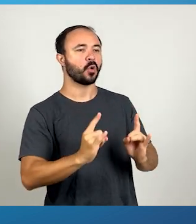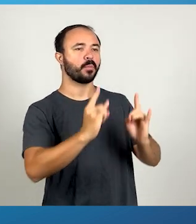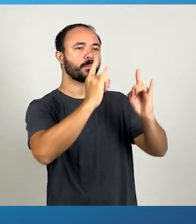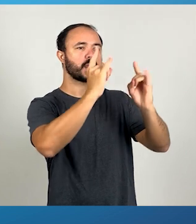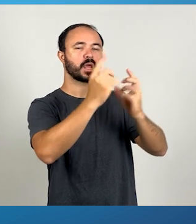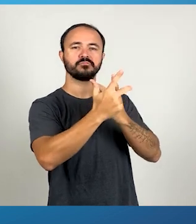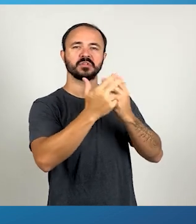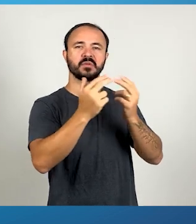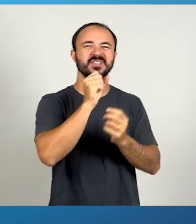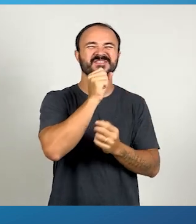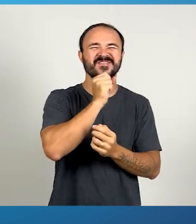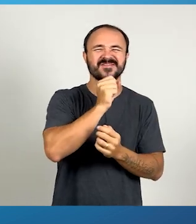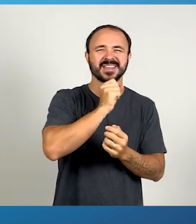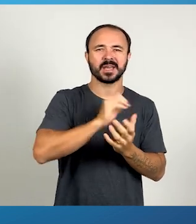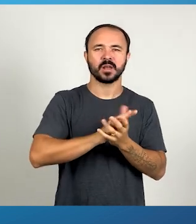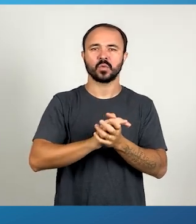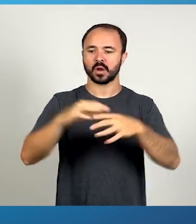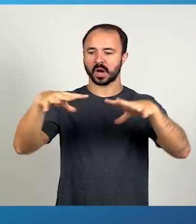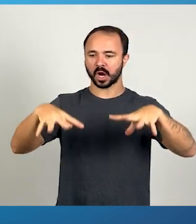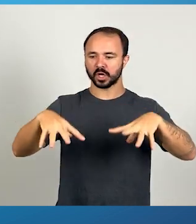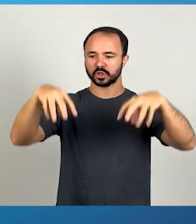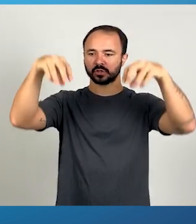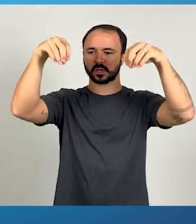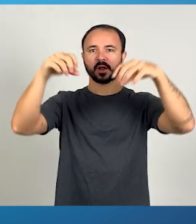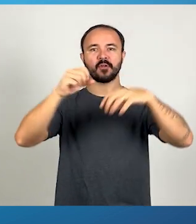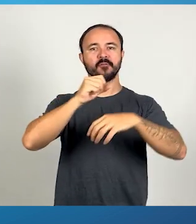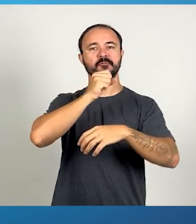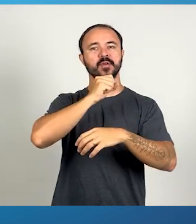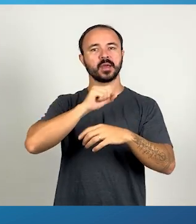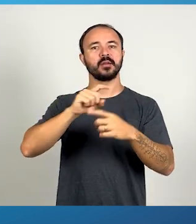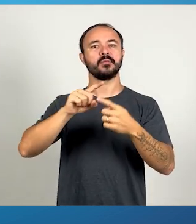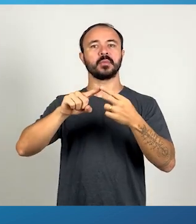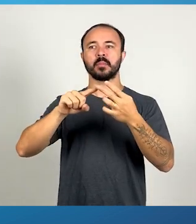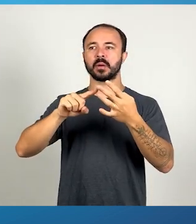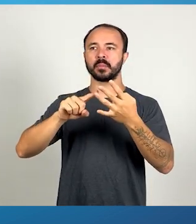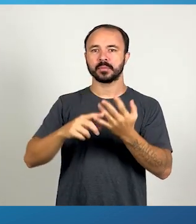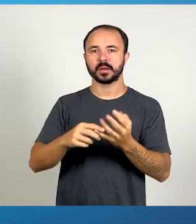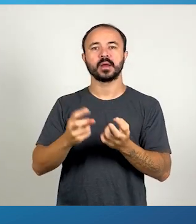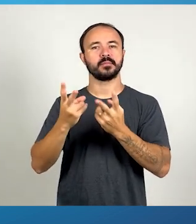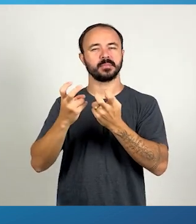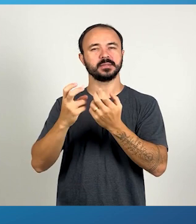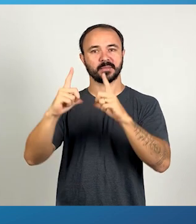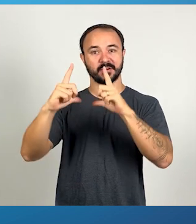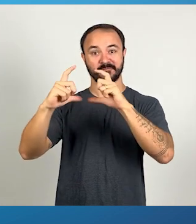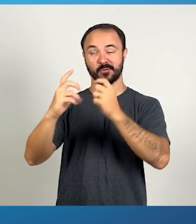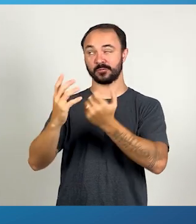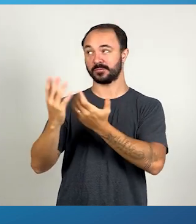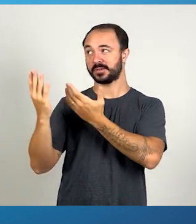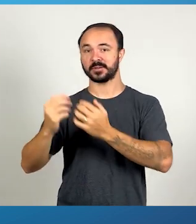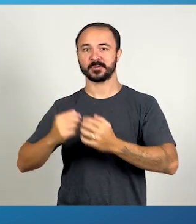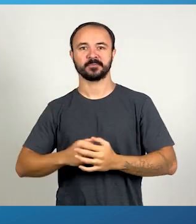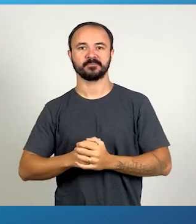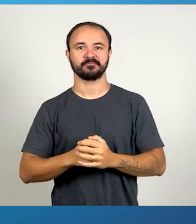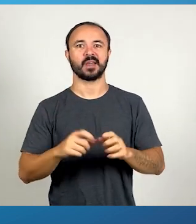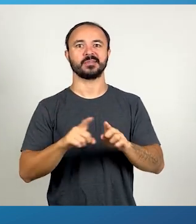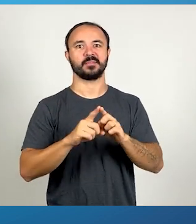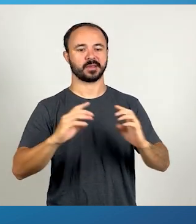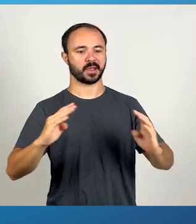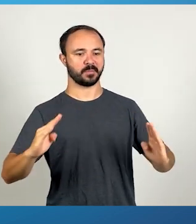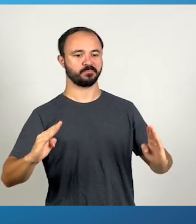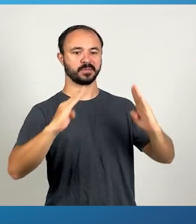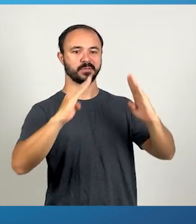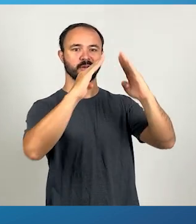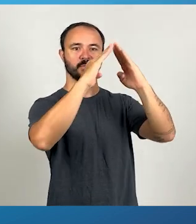castelos e até mesmo as ruínas de civilizações antigas, como eu coloquei aqui na imagem, as famosas pirâmides